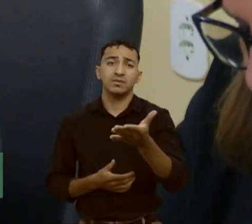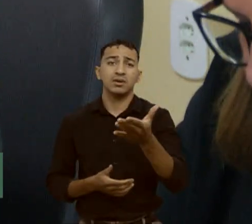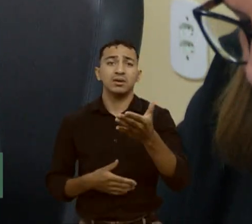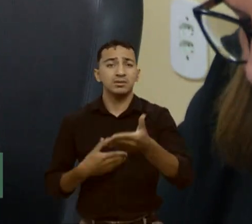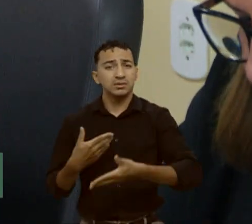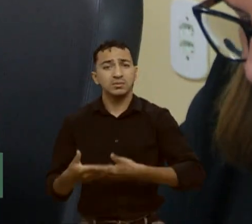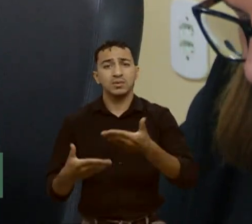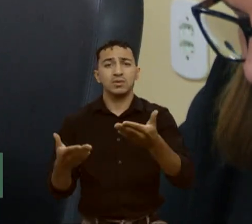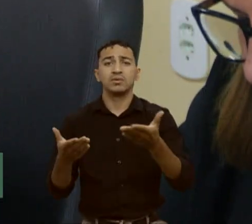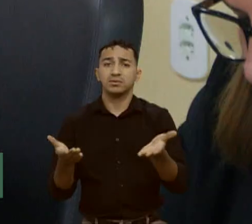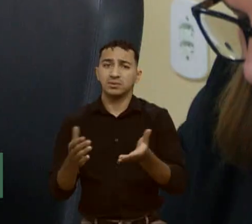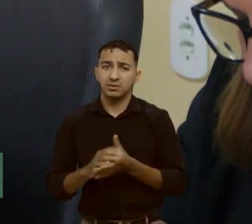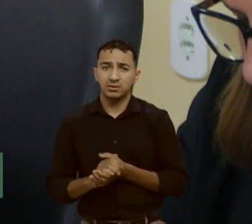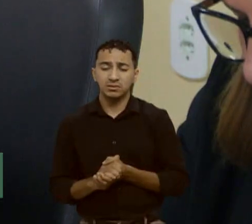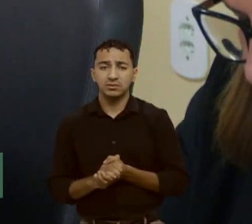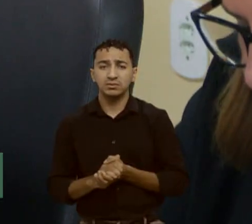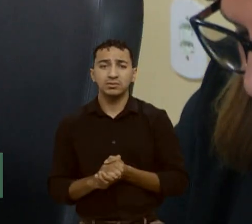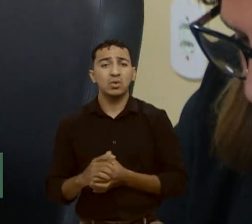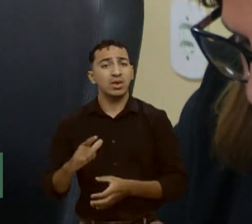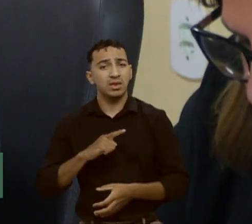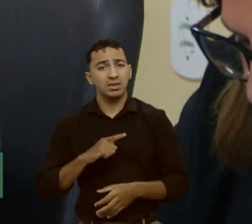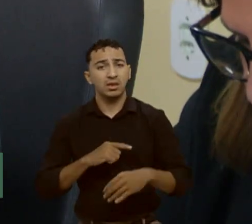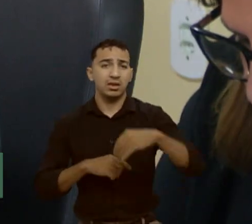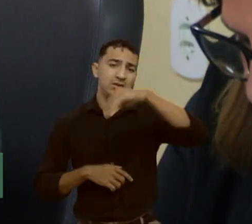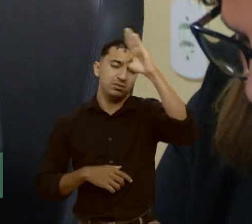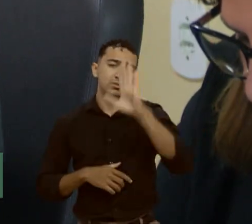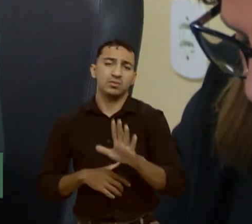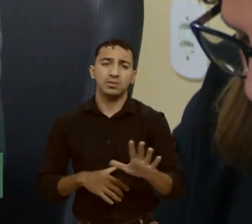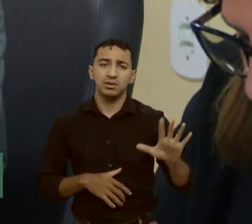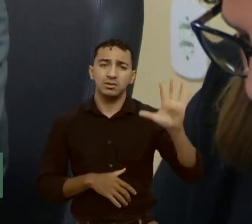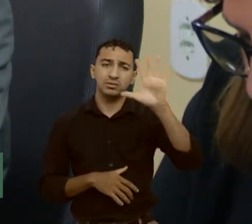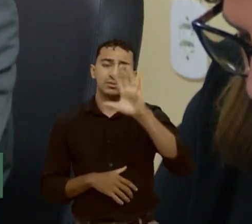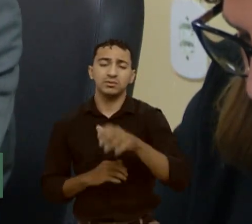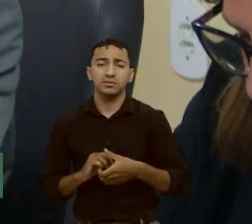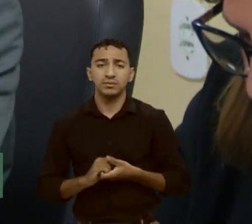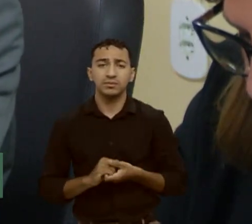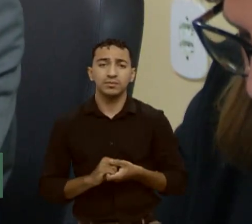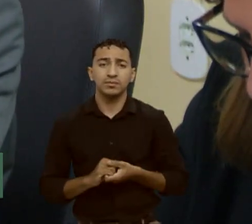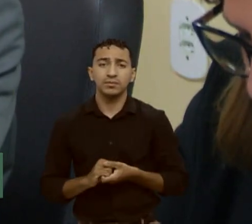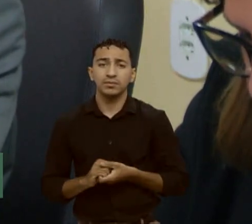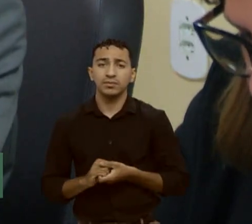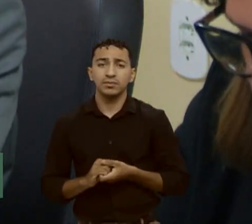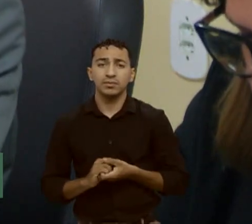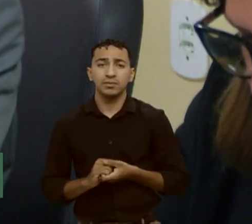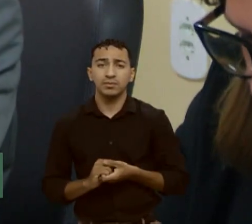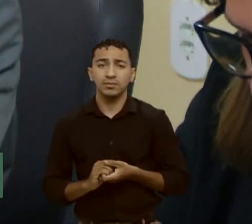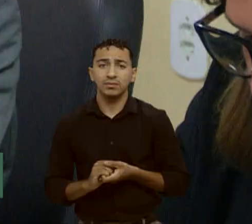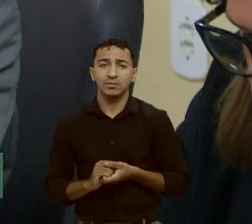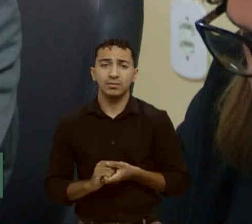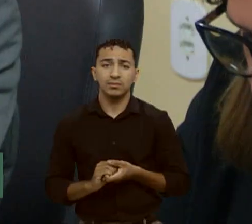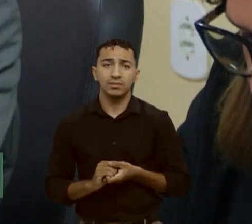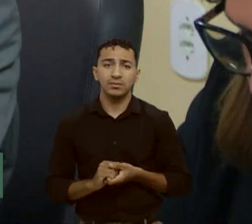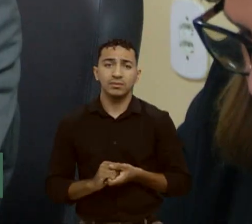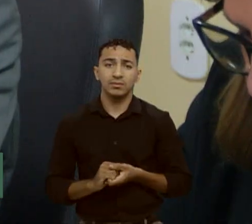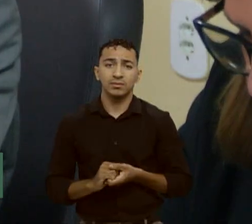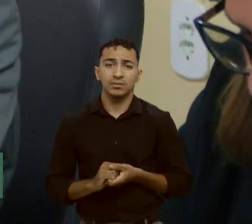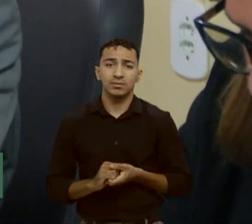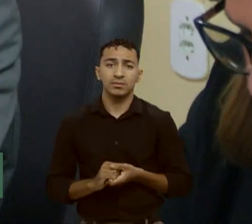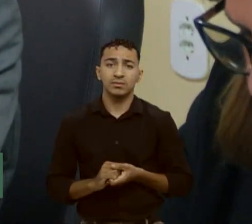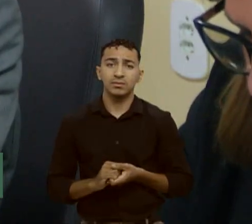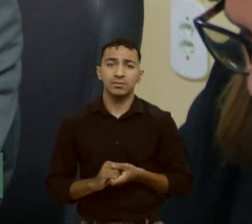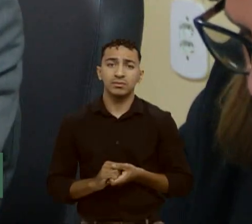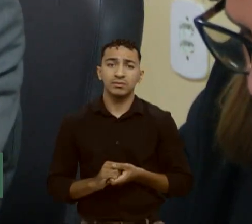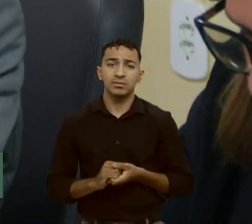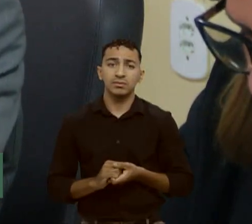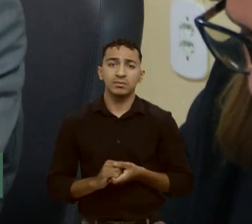marginalização que existe no Brasil, onde situações na plataforma, e aí redes